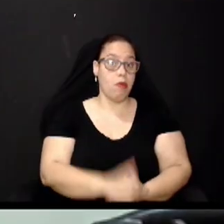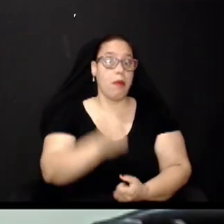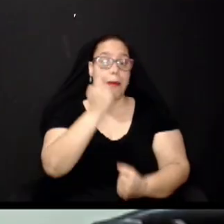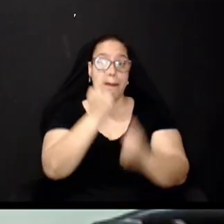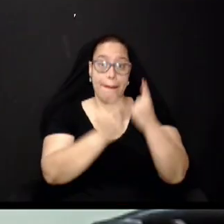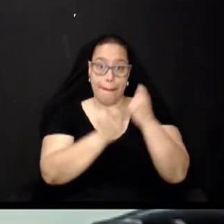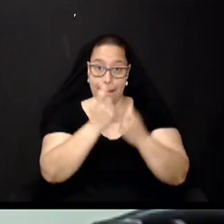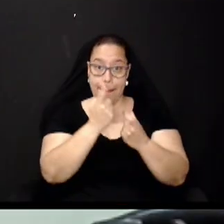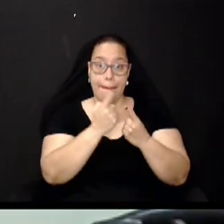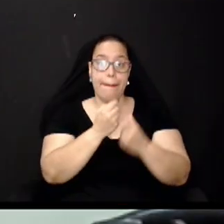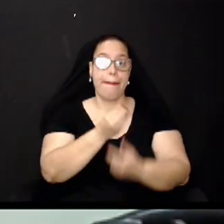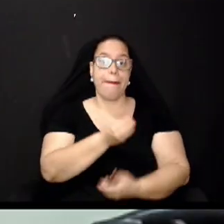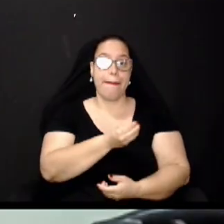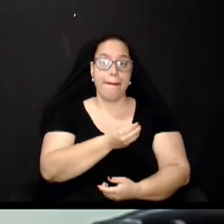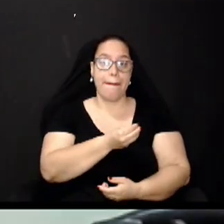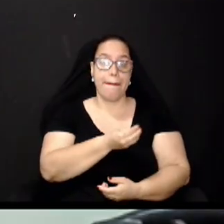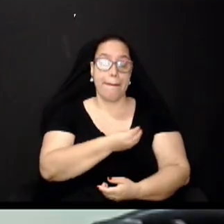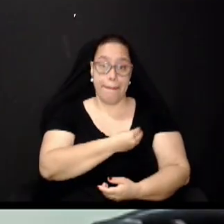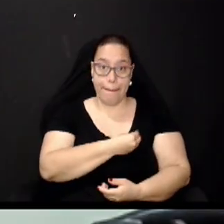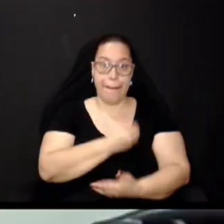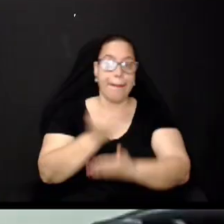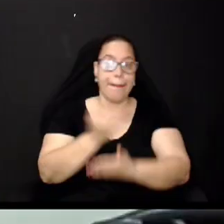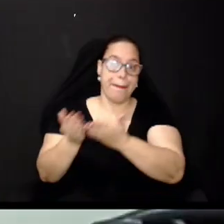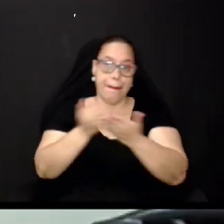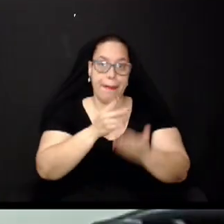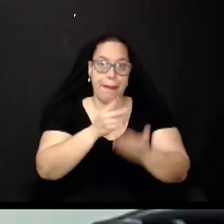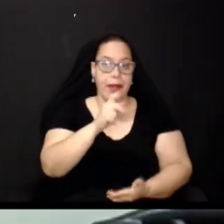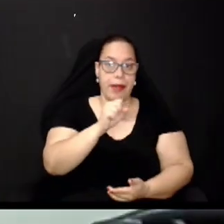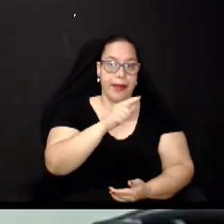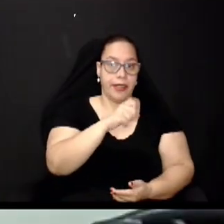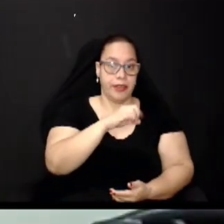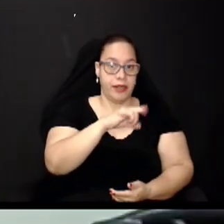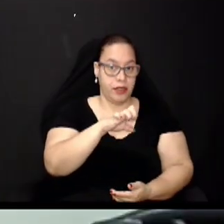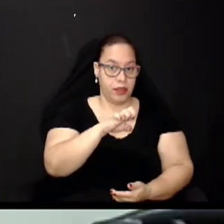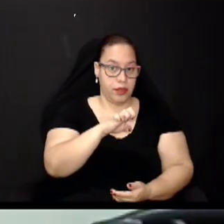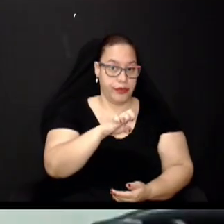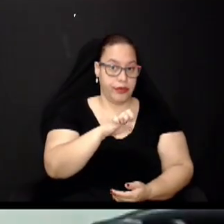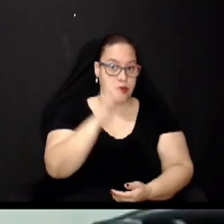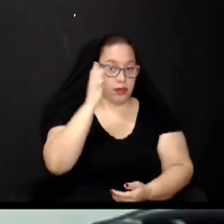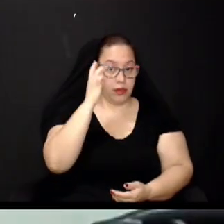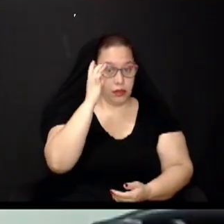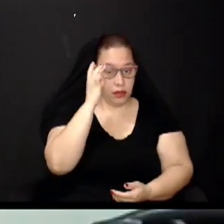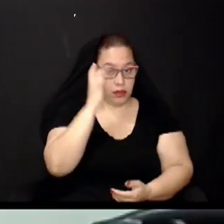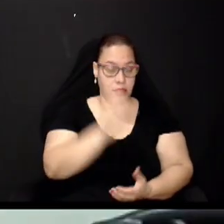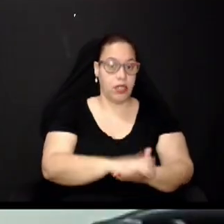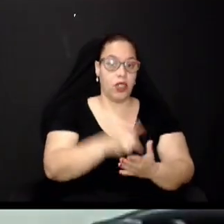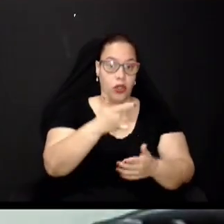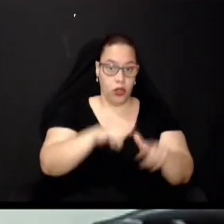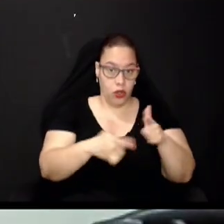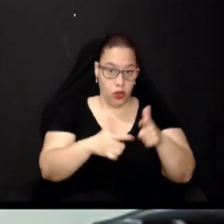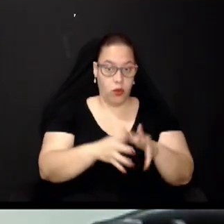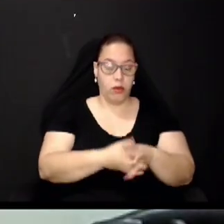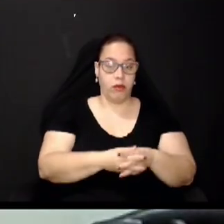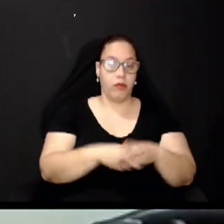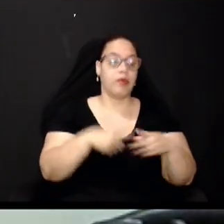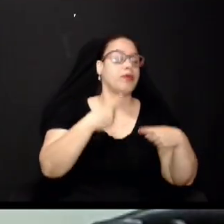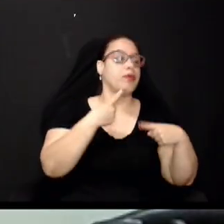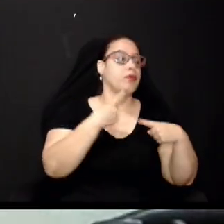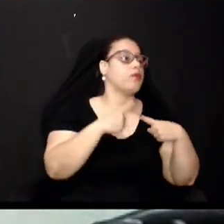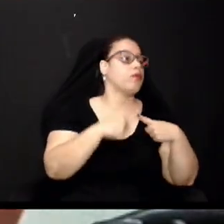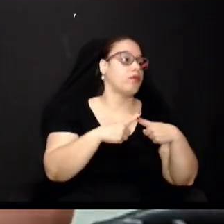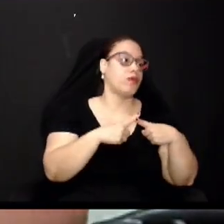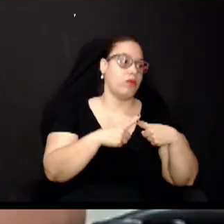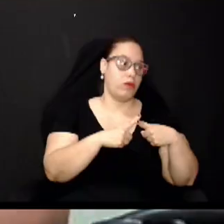psicanálise que a gente traz muito, né, como, né, algumas compulsões de repetição. Por quê? Porque quando a gente